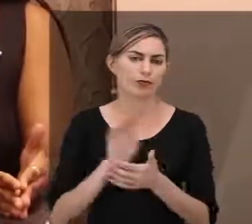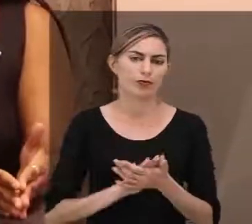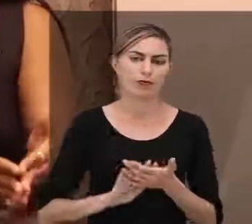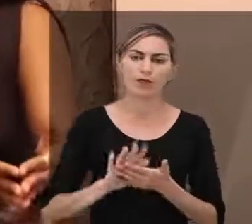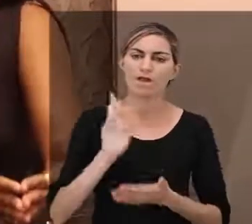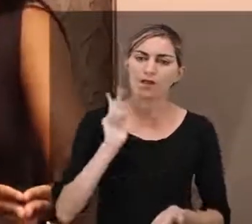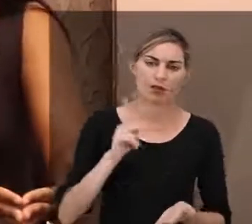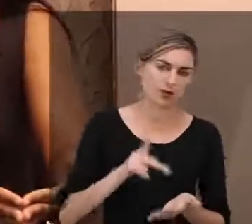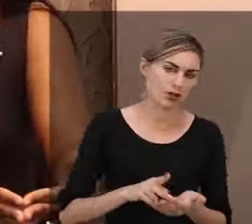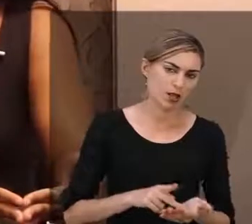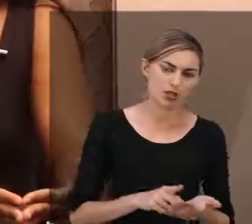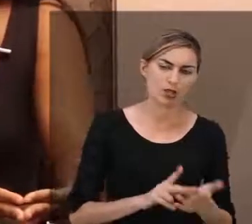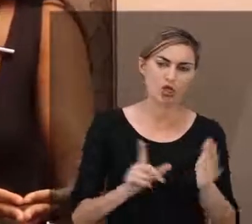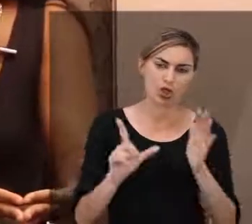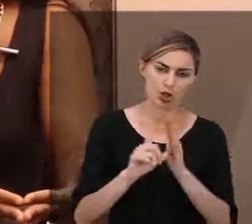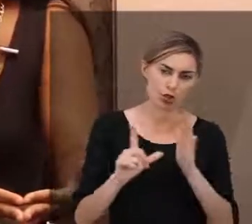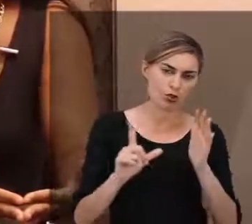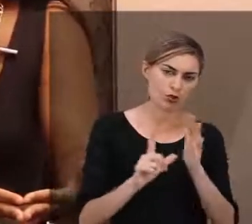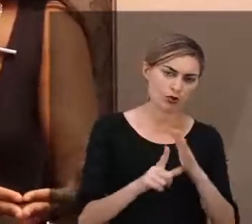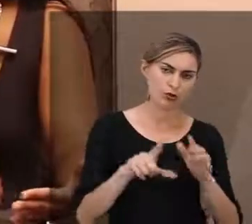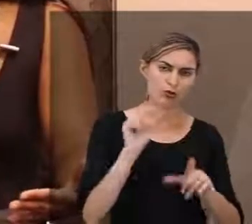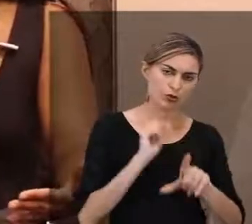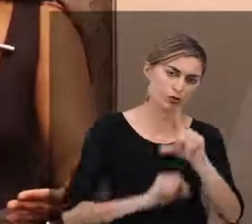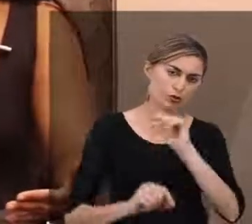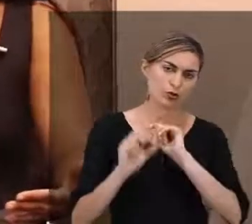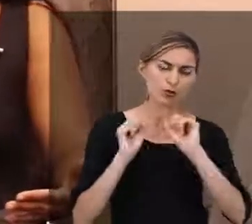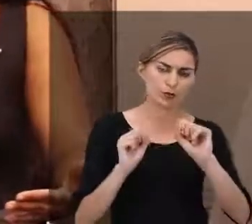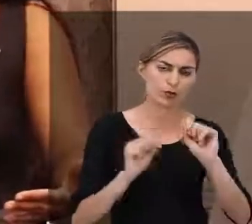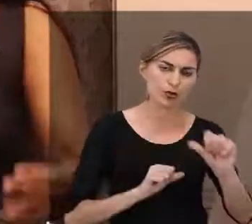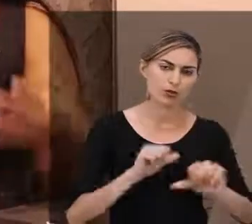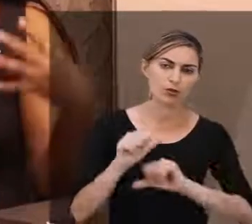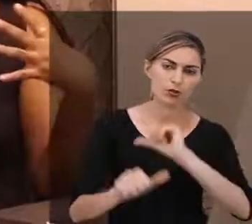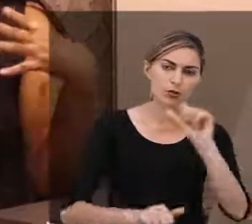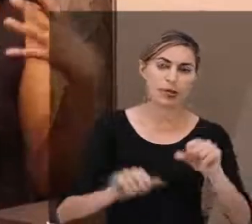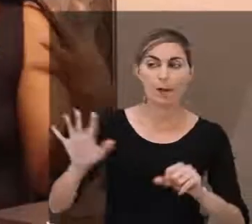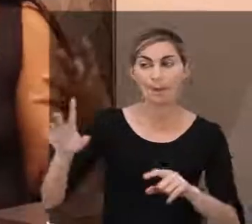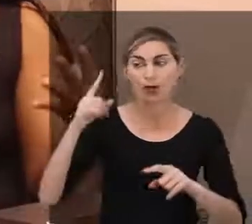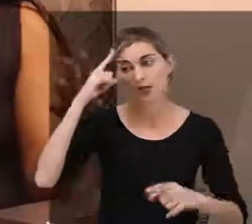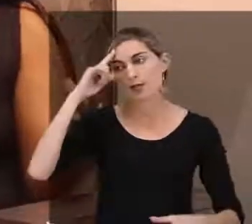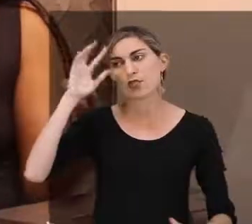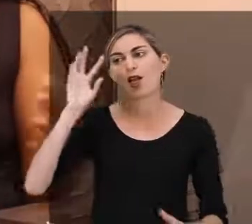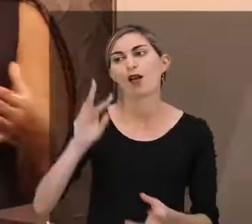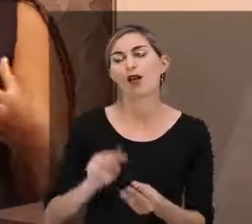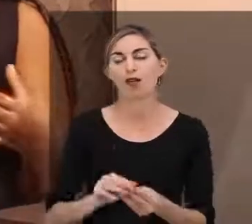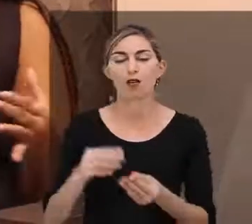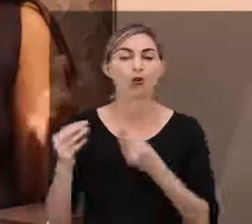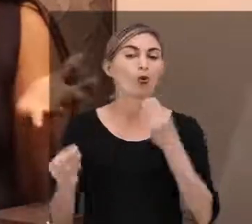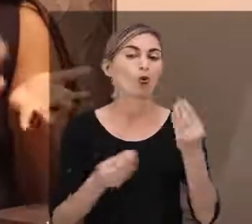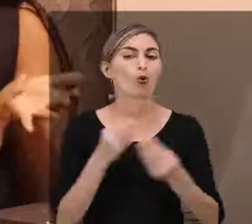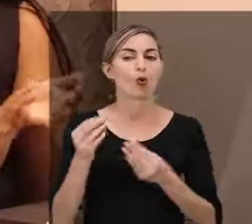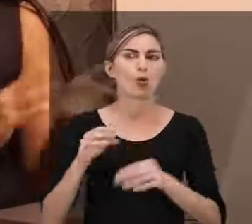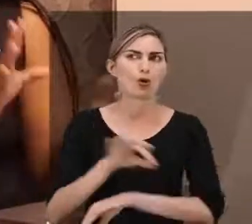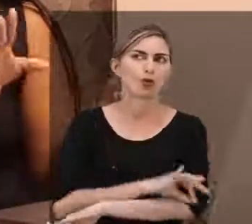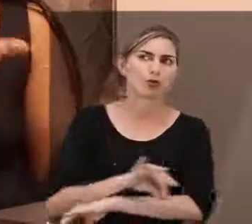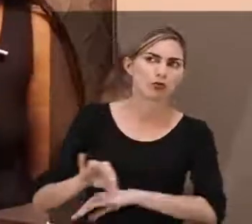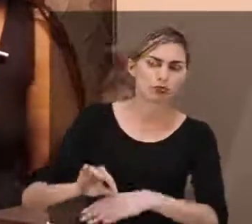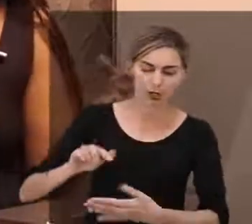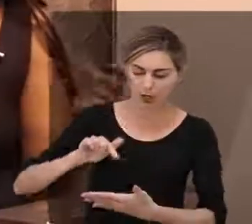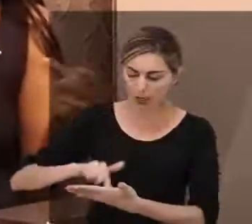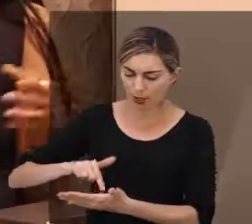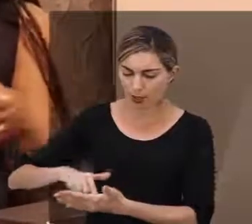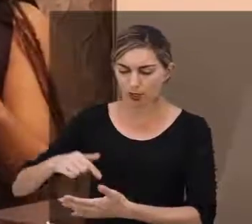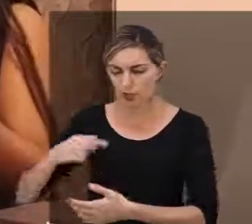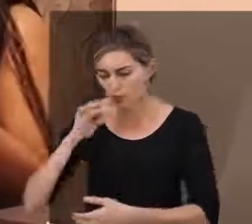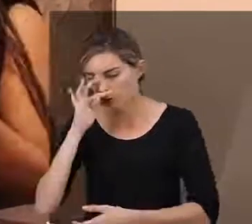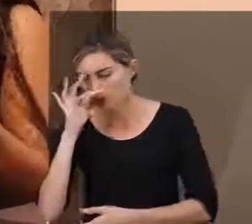realmente for na loja escolher, ele pode mudar. Mas, pelo menos, ele já vai ter uma noção de que, o arquiteto botou um jarrinho de planta ali,